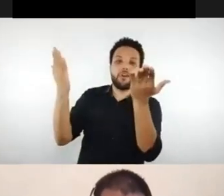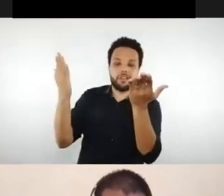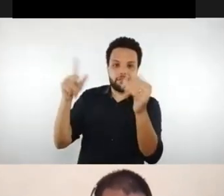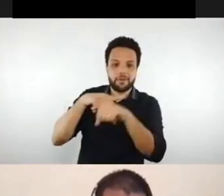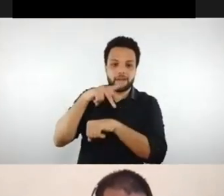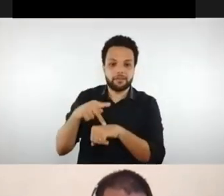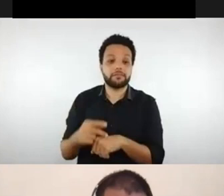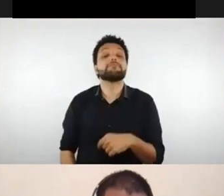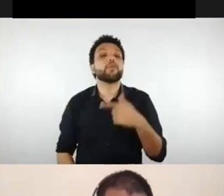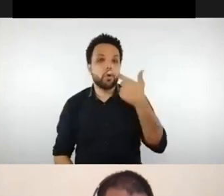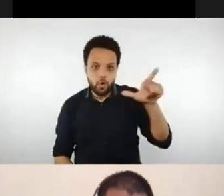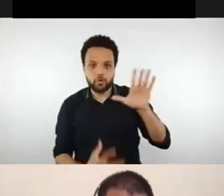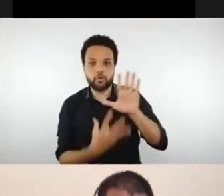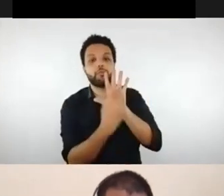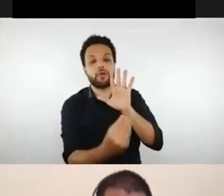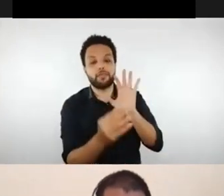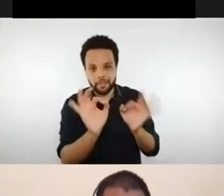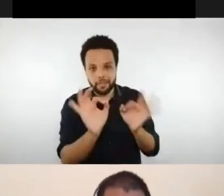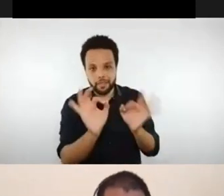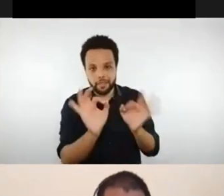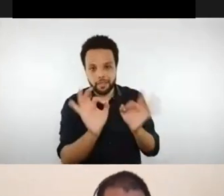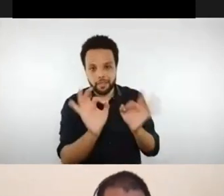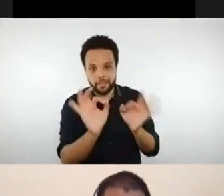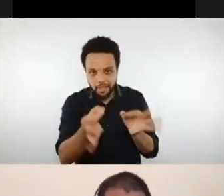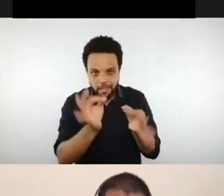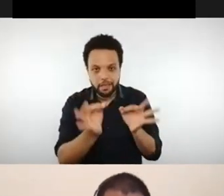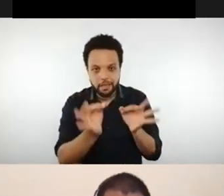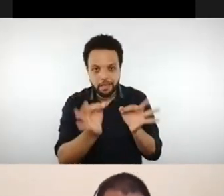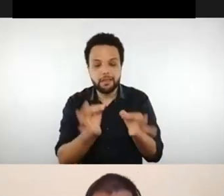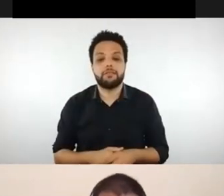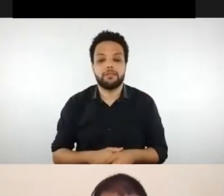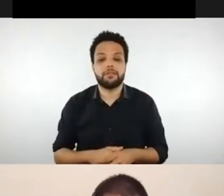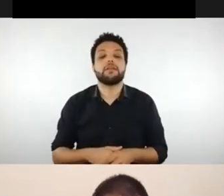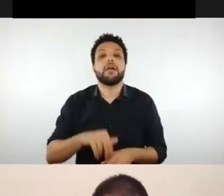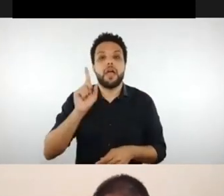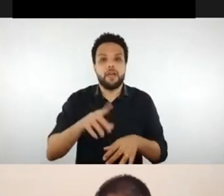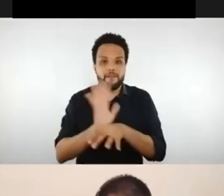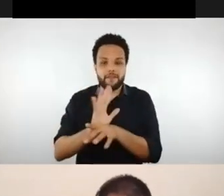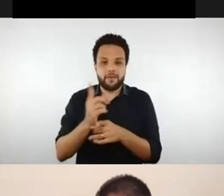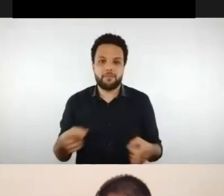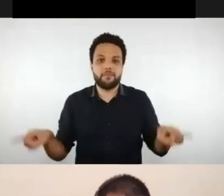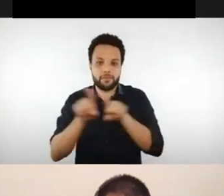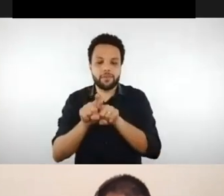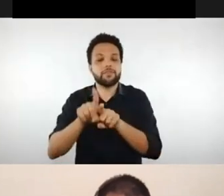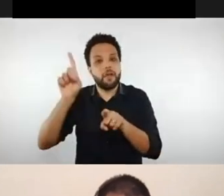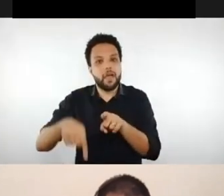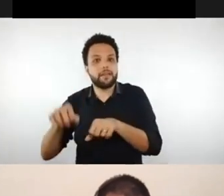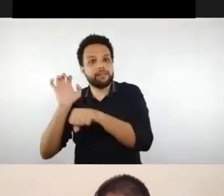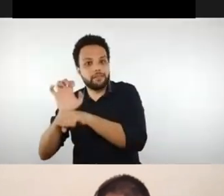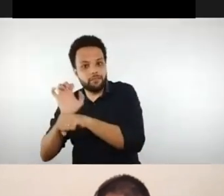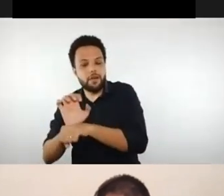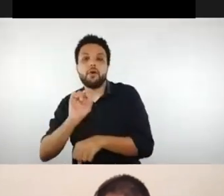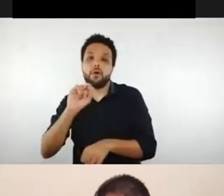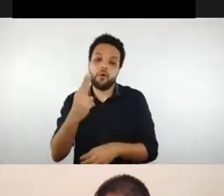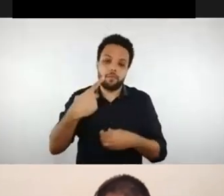Esse é outro modelo. E aí, de novo, as film commissions são, em geral, ou municipais ou estaduais. Então, a